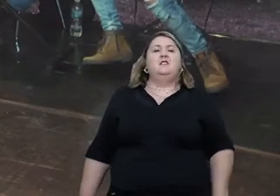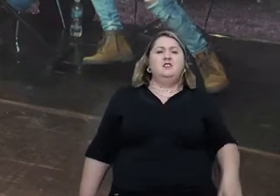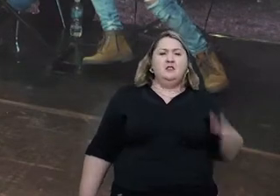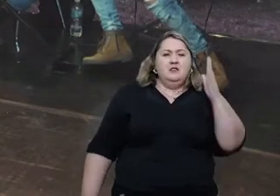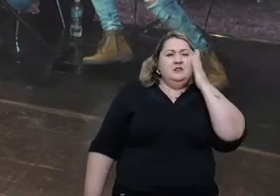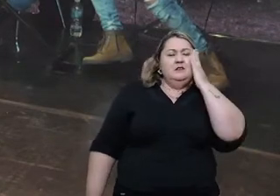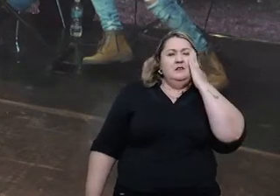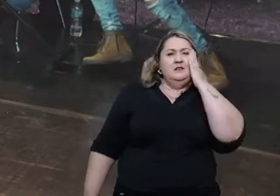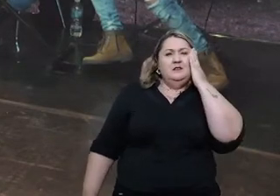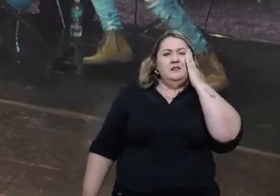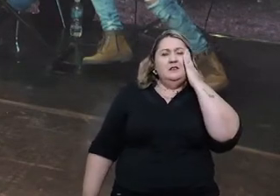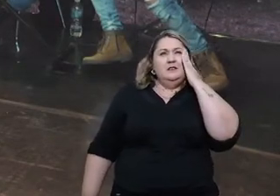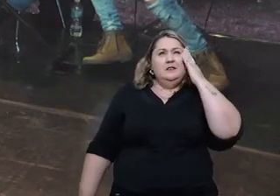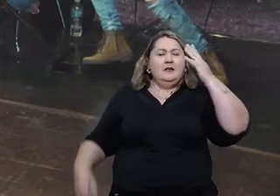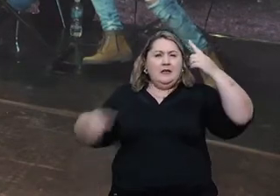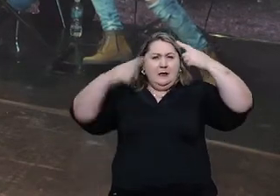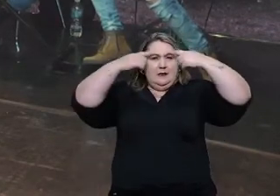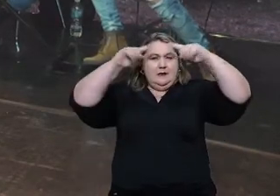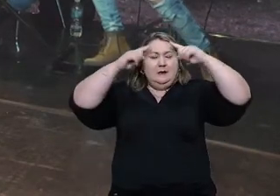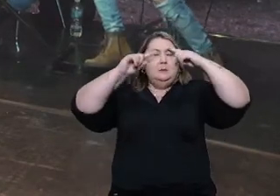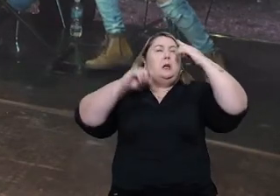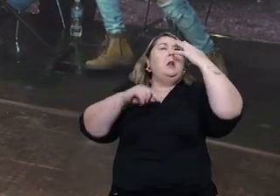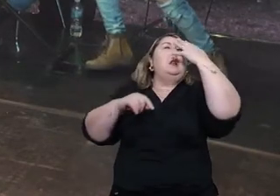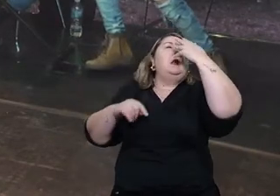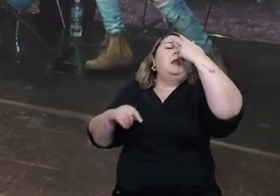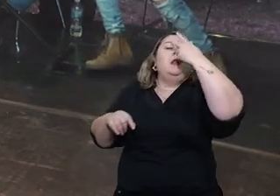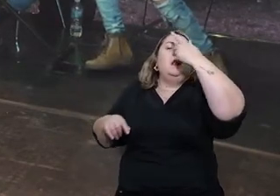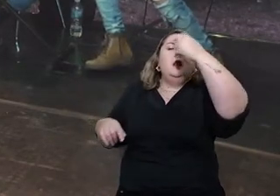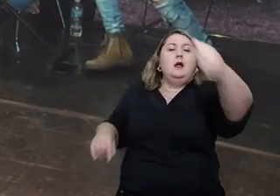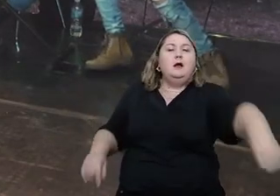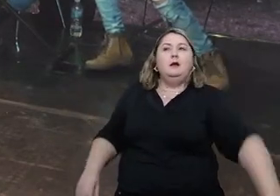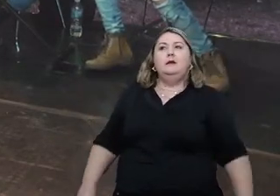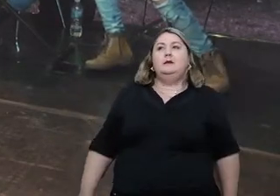Tô sabendo que na Espanha tudo é lindo.